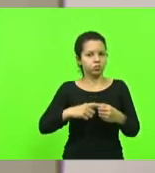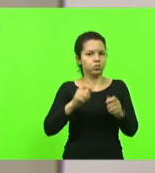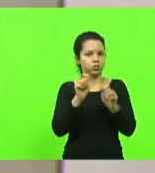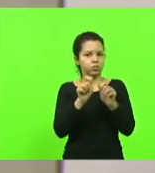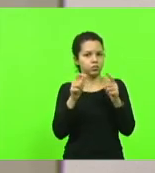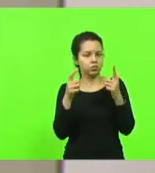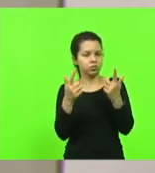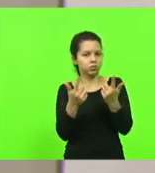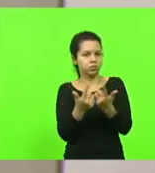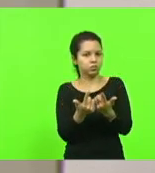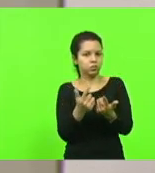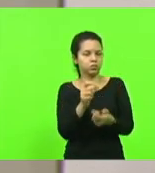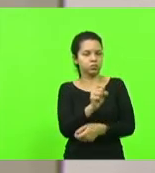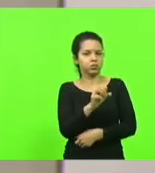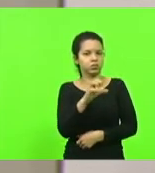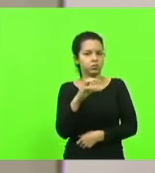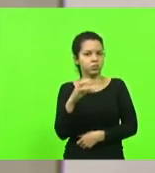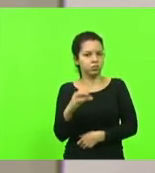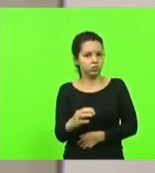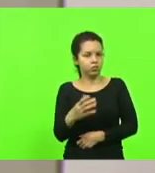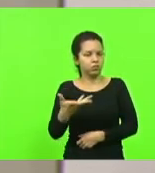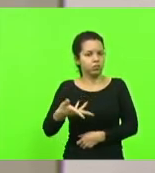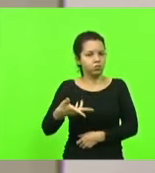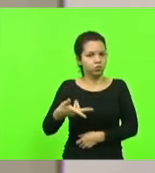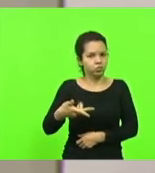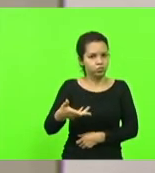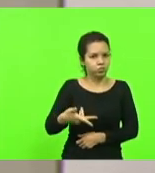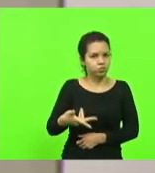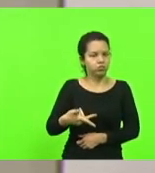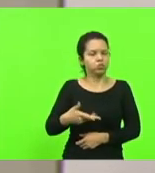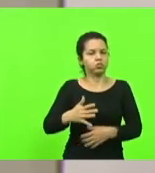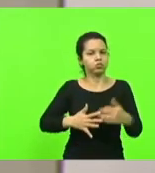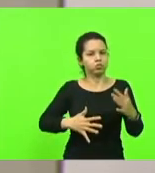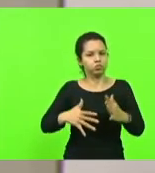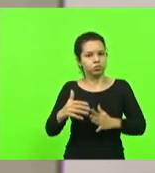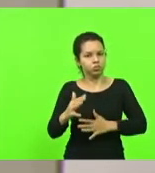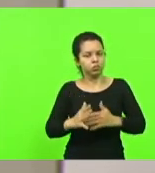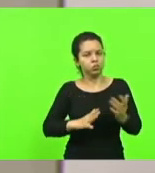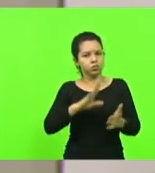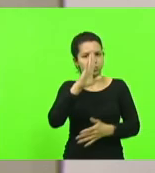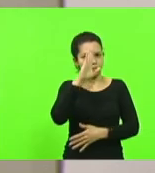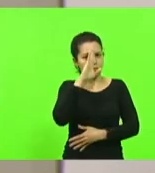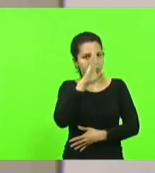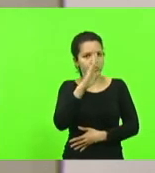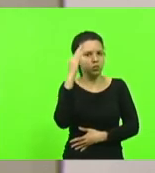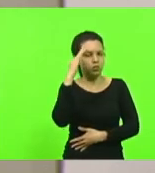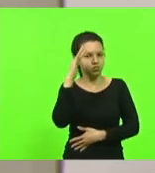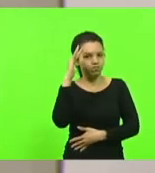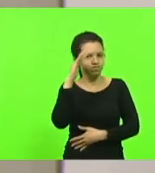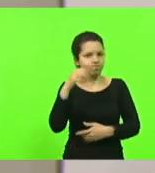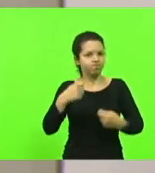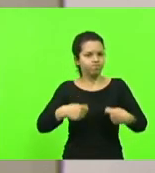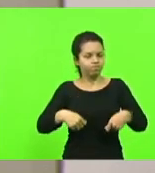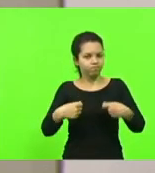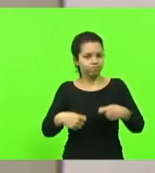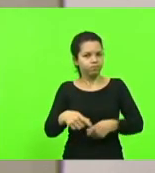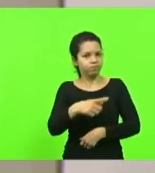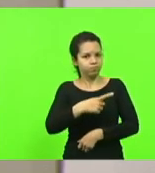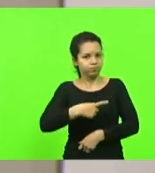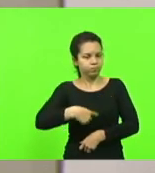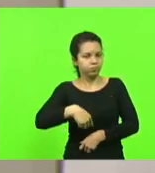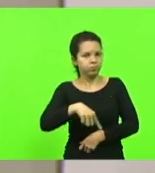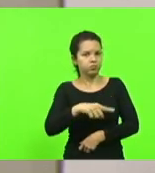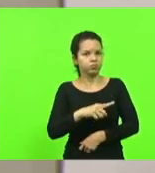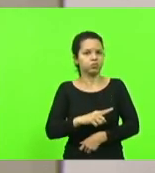Santa Catarina, pela celeridade, pela presteza, mas, acima de tudo, por entenderem a necessidade de nós estarmos fazendo esse